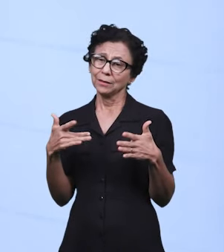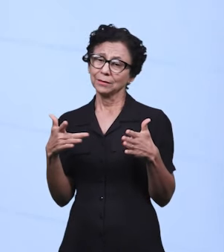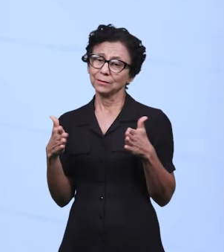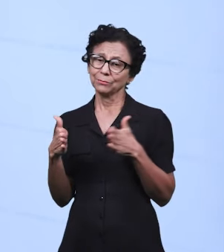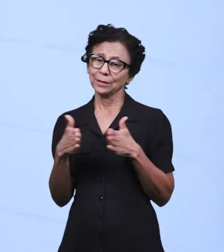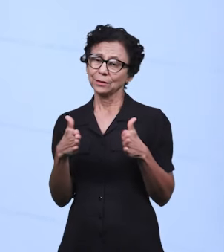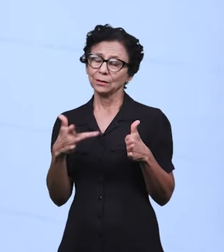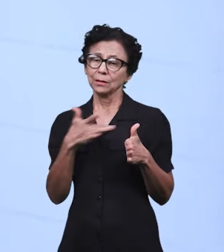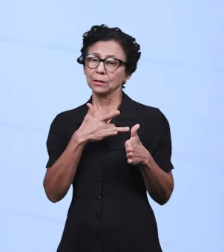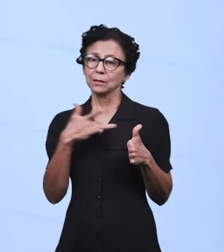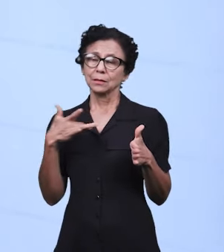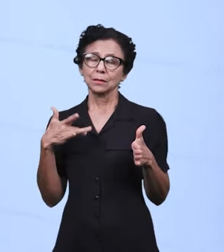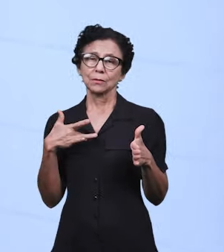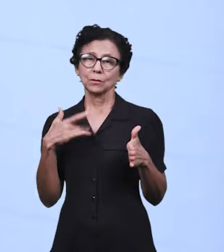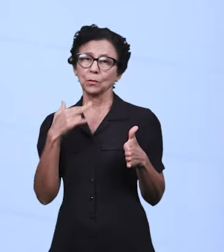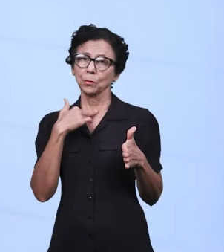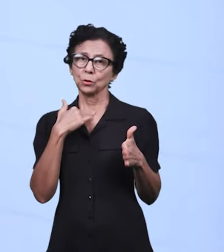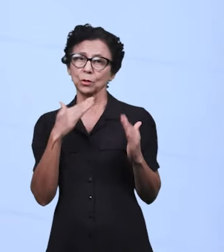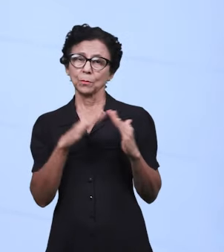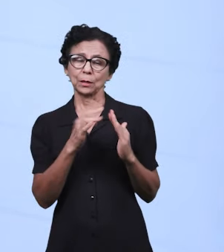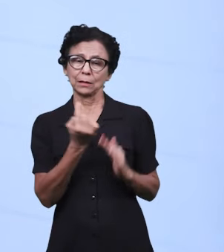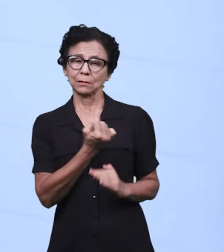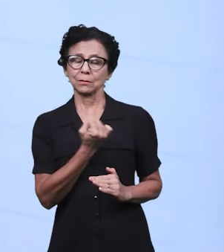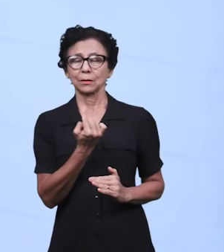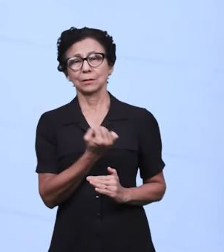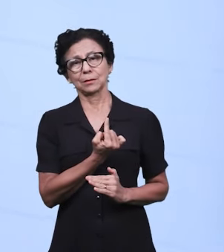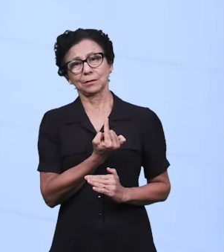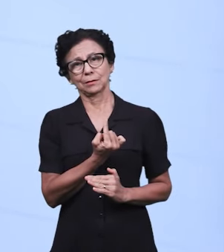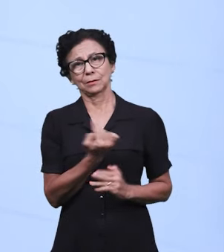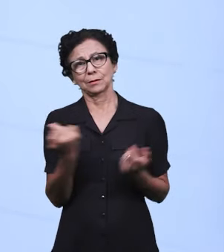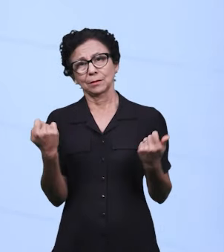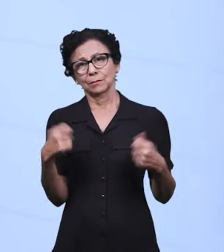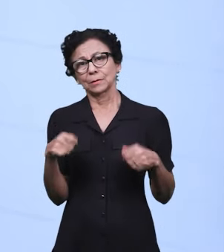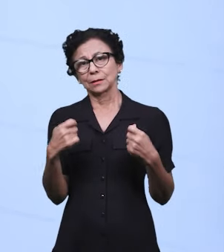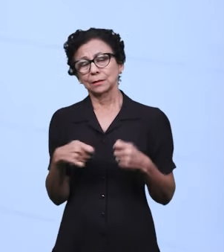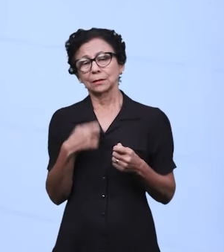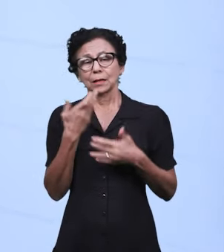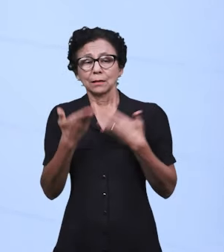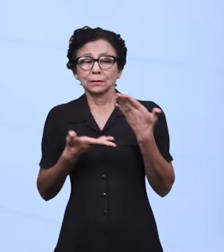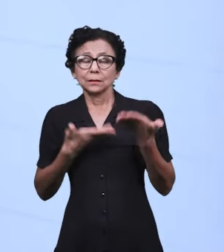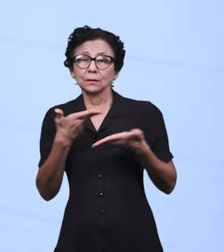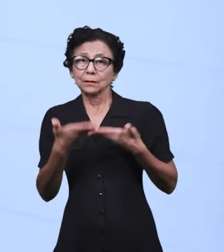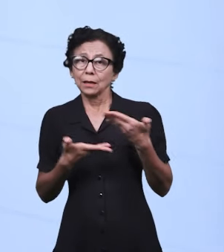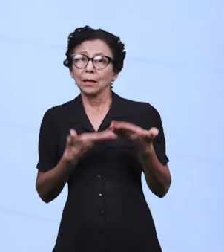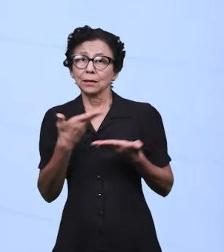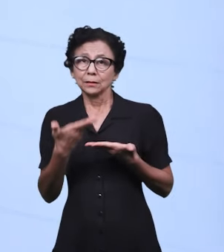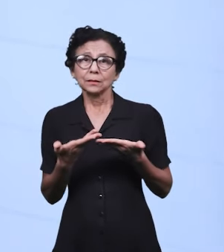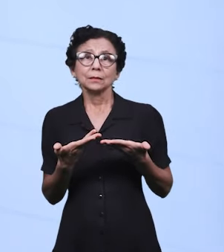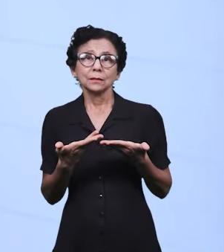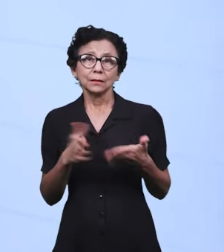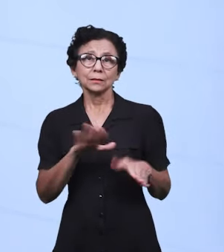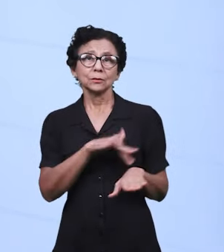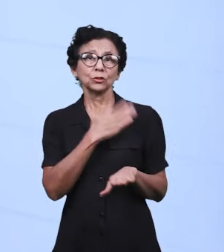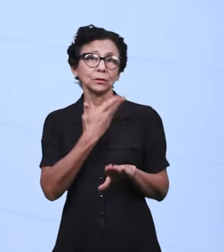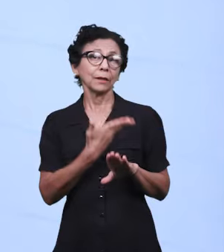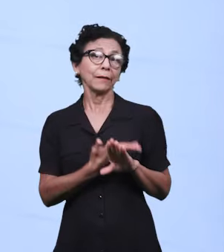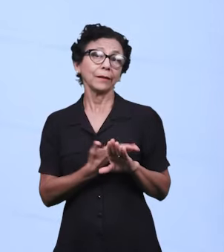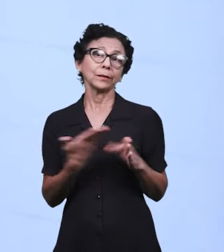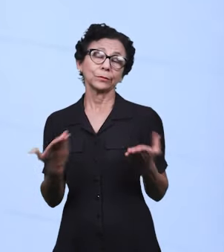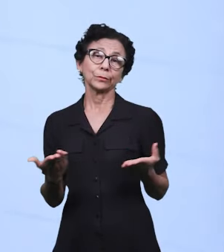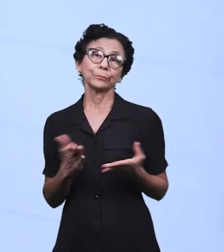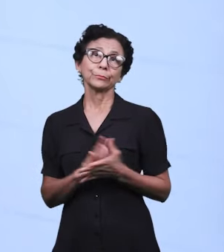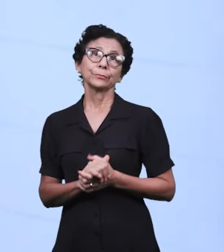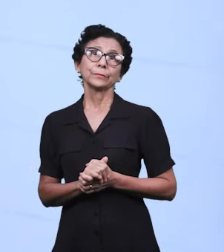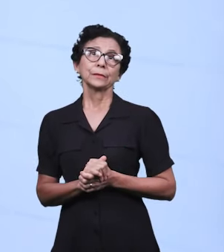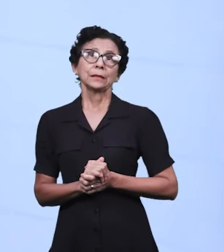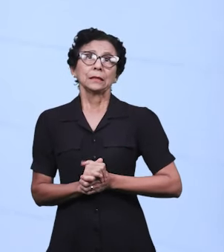podia morar sozinha, né? Ela precisava ter ali a assistência constante e, por isso, ela foi morar com